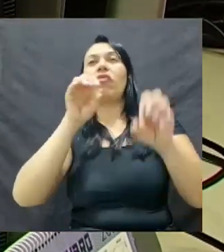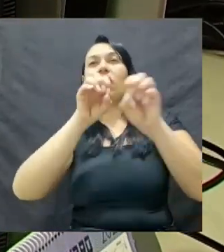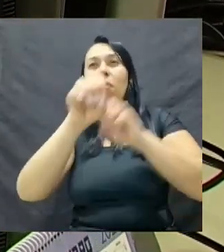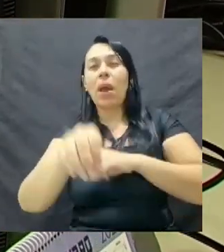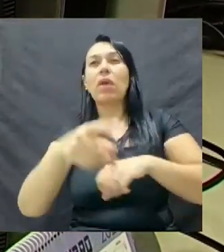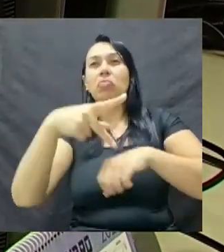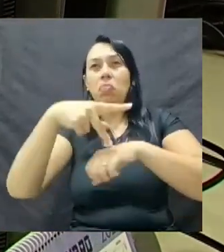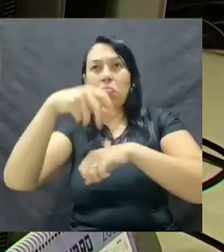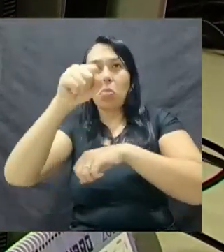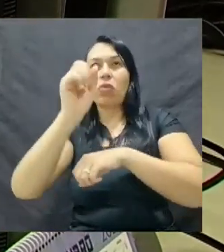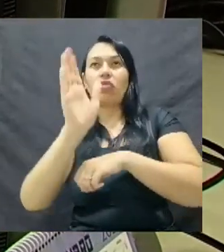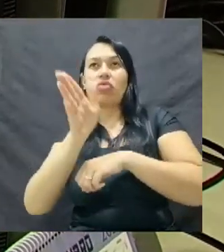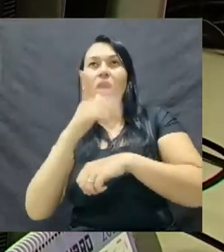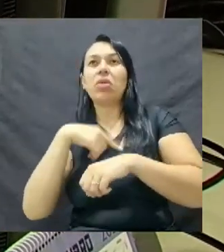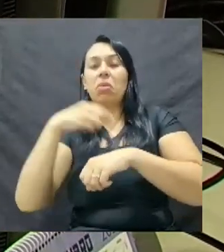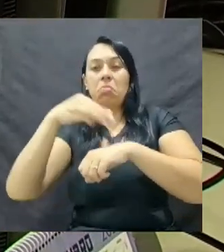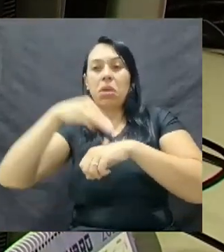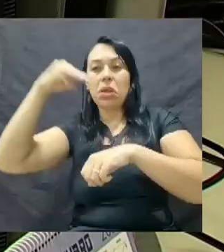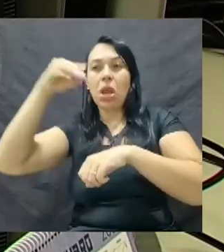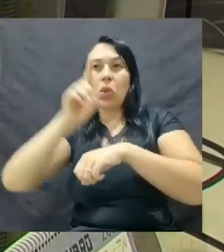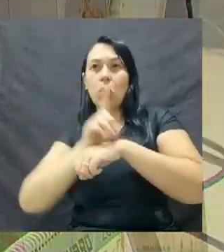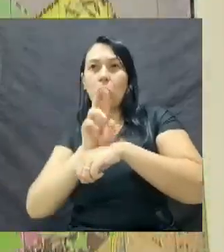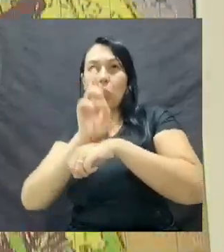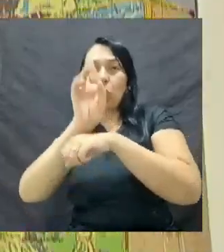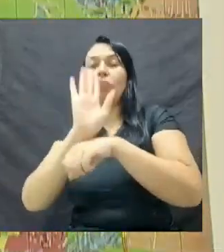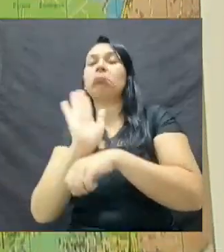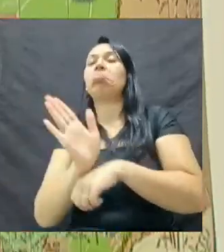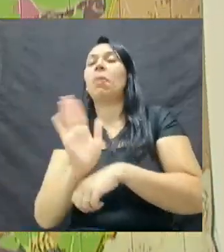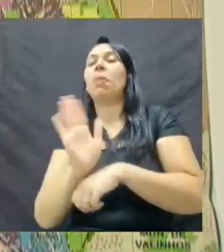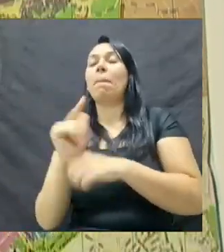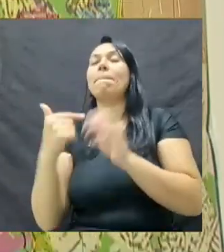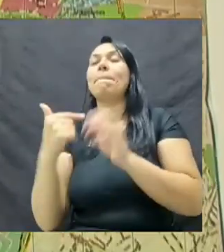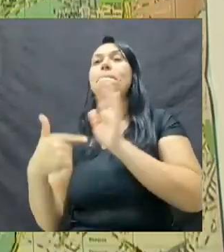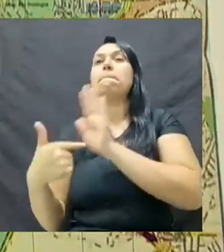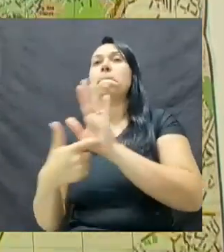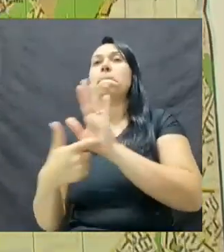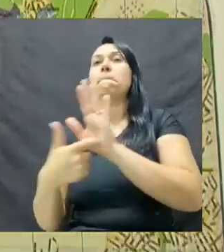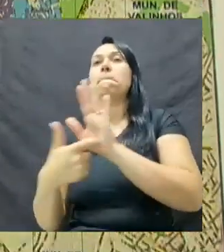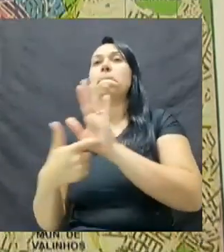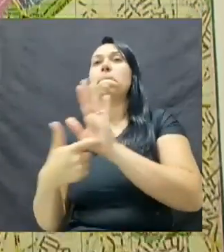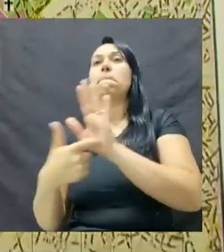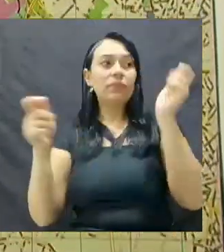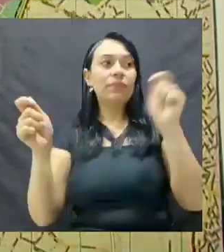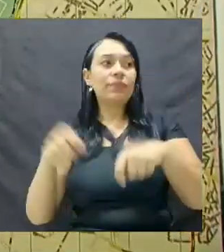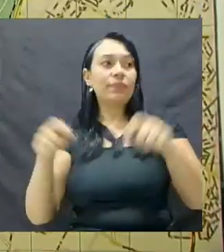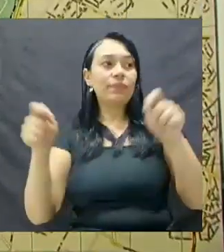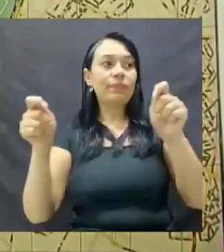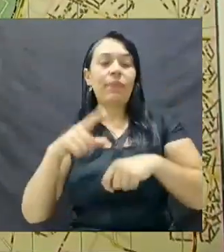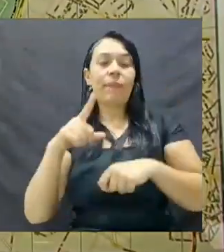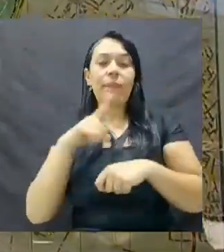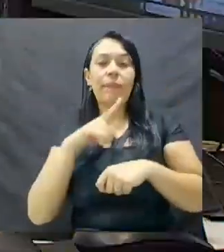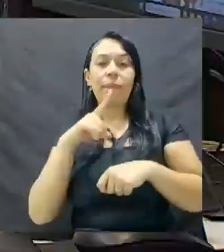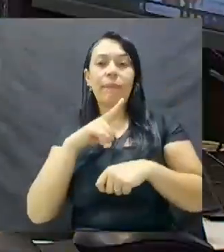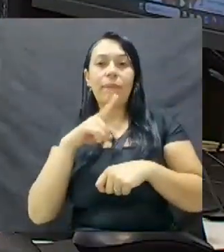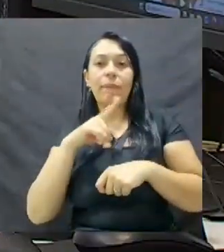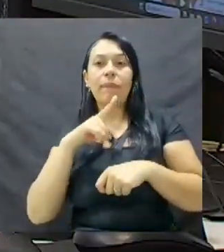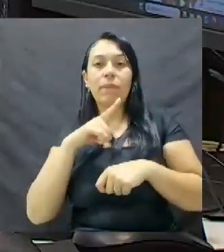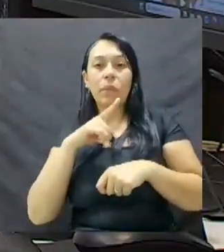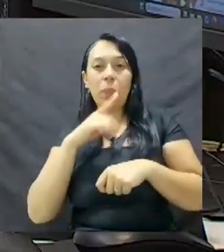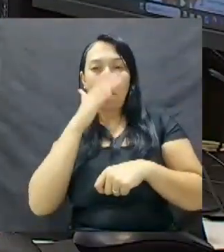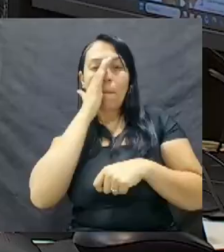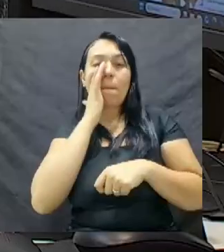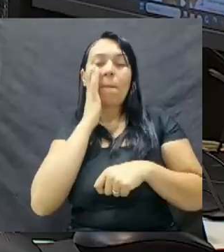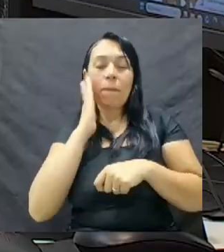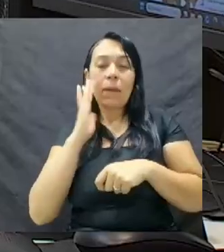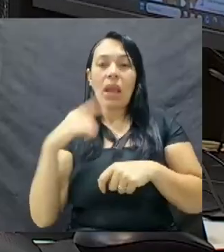mestrado, doutorado, então isso reflete a capacitação que tem os servidores aqui da Câmara